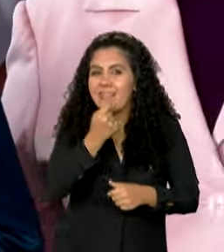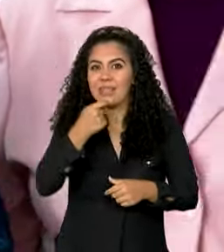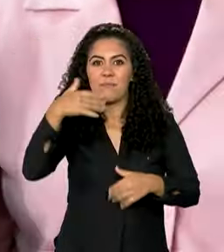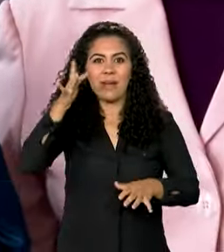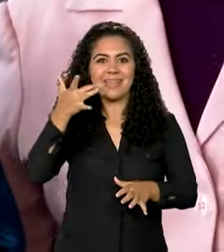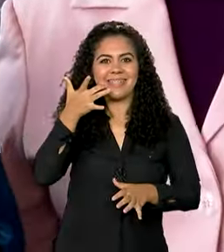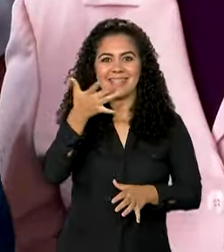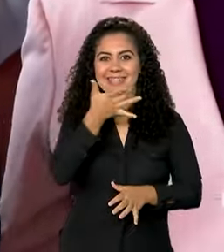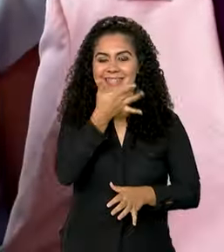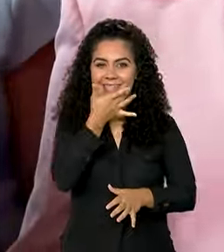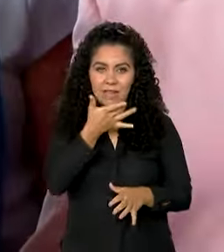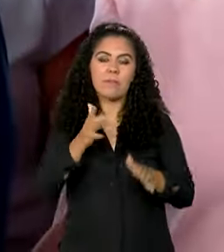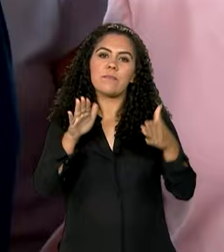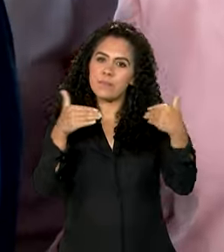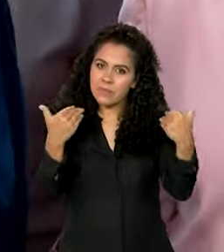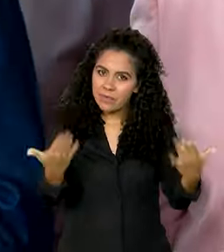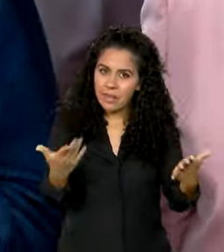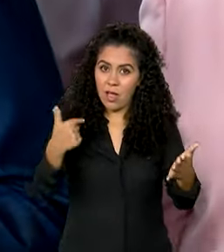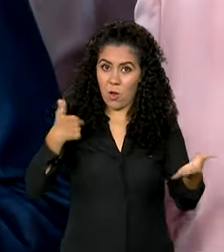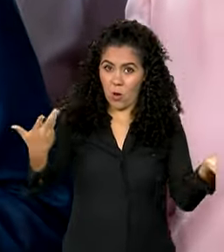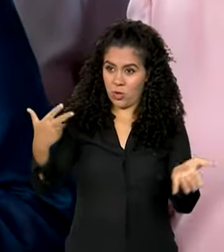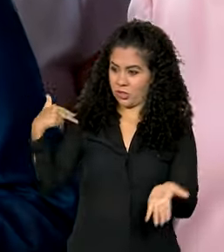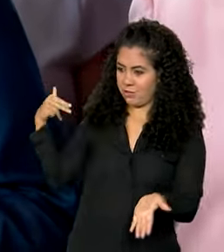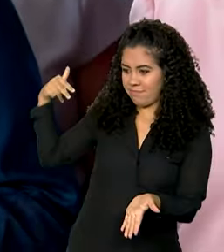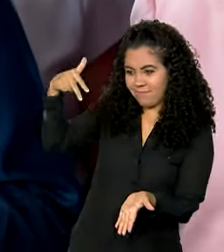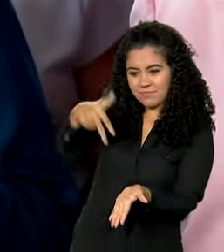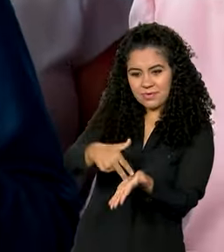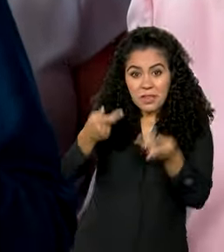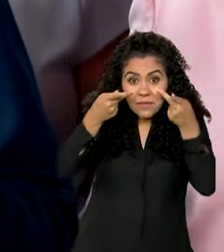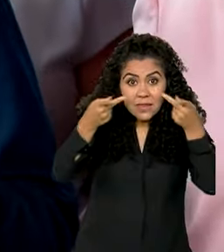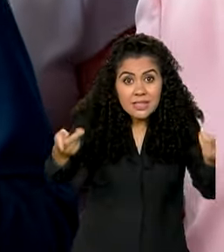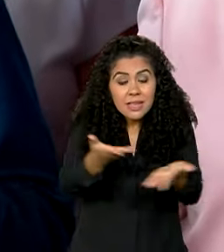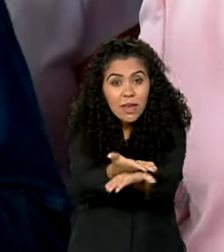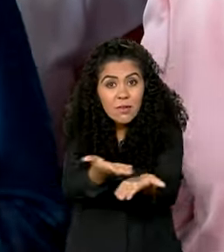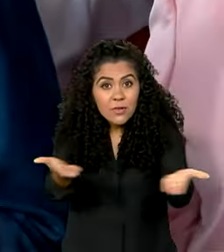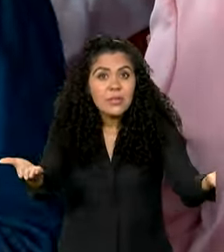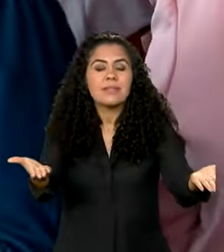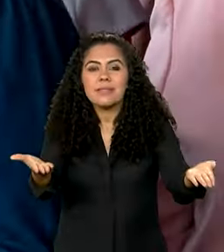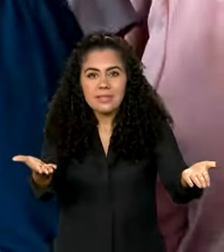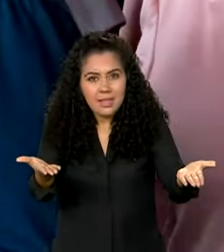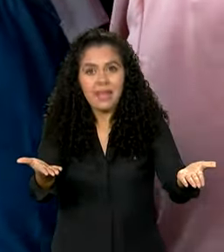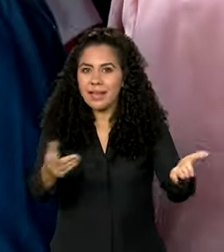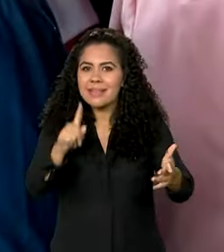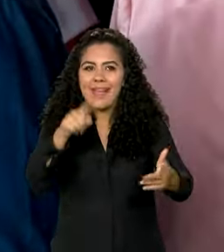sadios. Então, vim aqui visitar vocês. É uma coisa, Edinho,